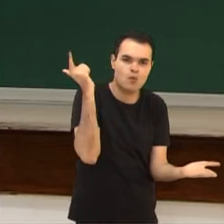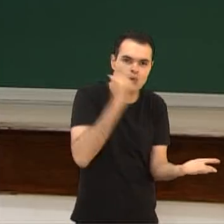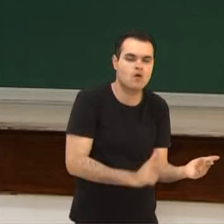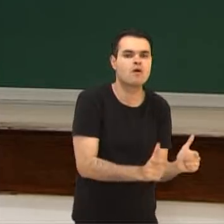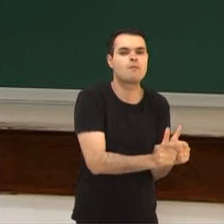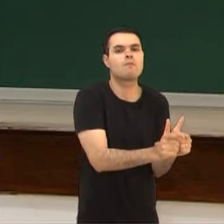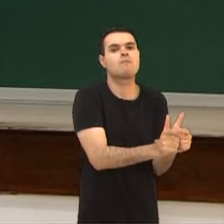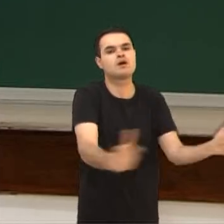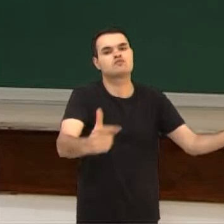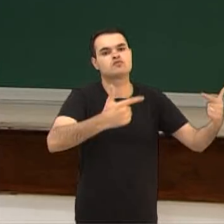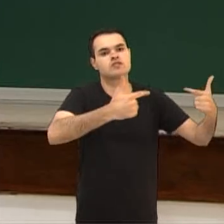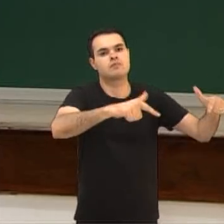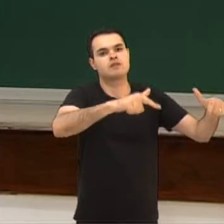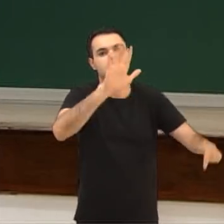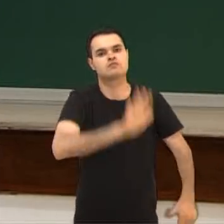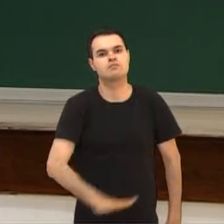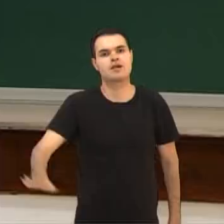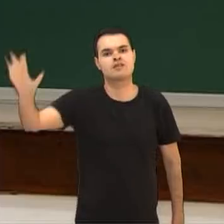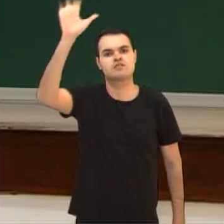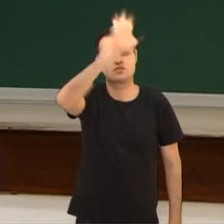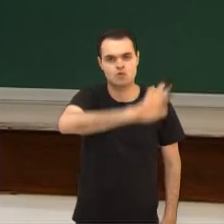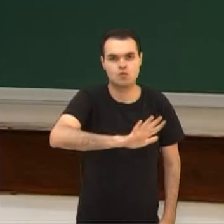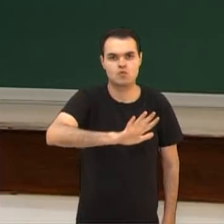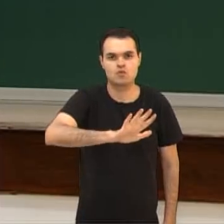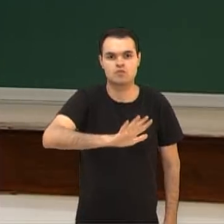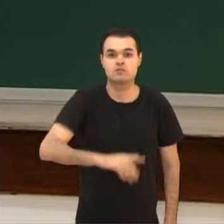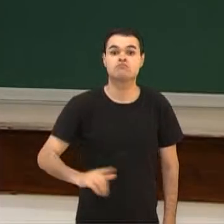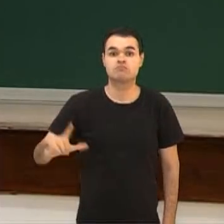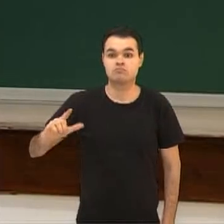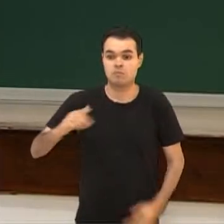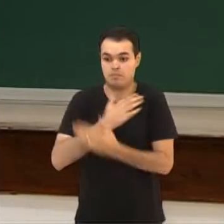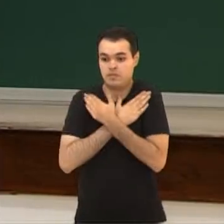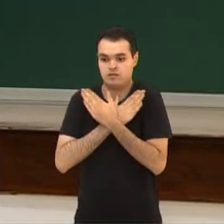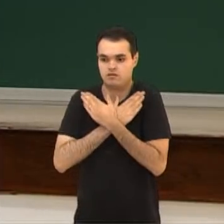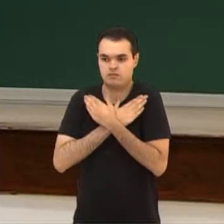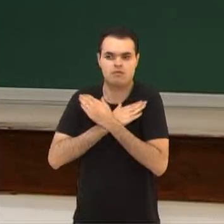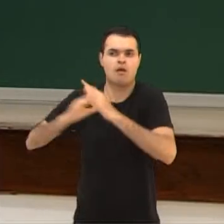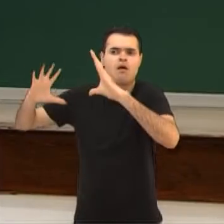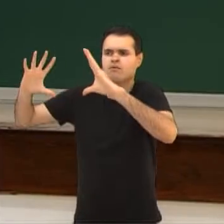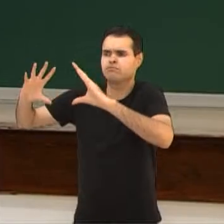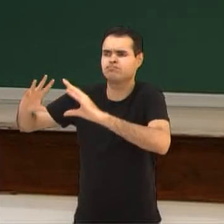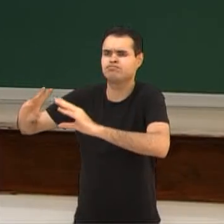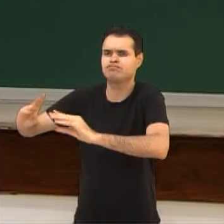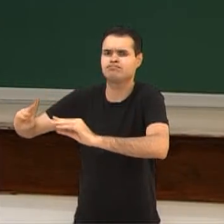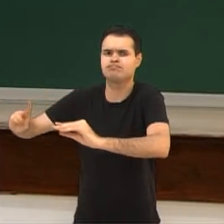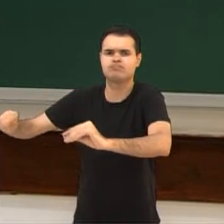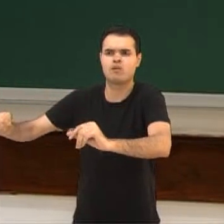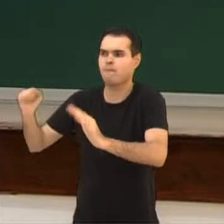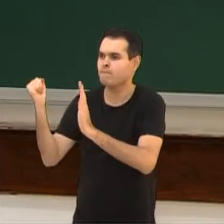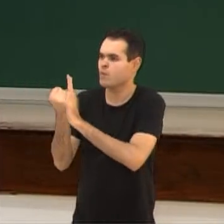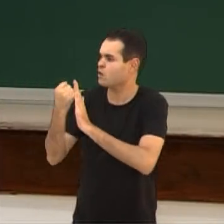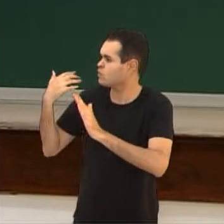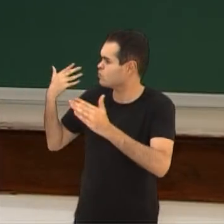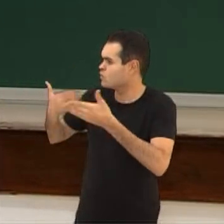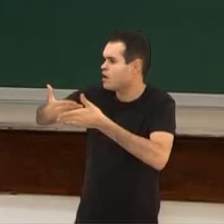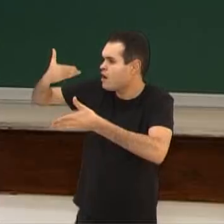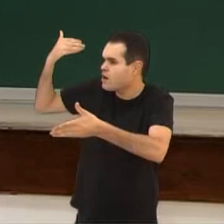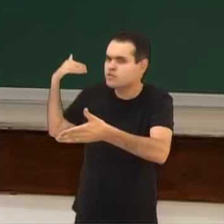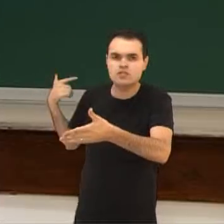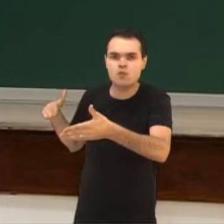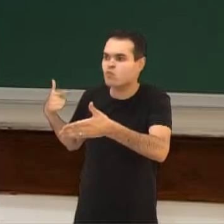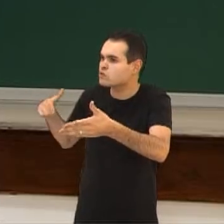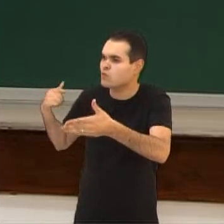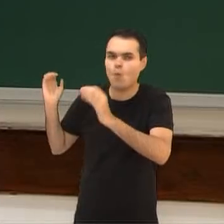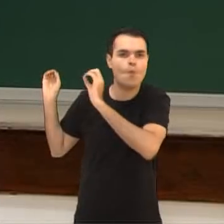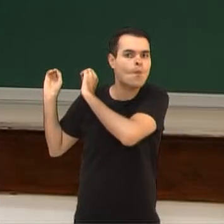de empregos no Brasil. Diminuiu o nosso desemprego a níveis históricos. O Brasil teve uma taxa de desemprego